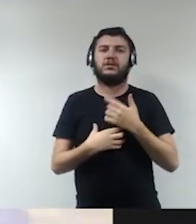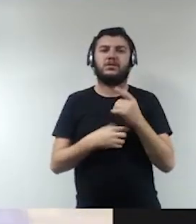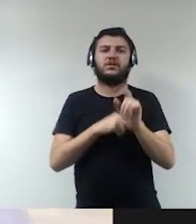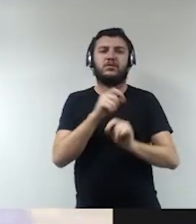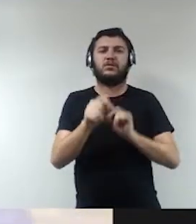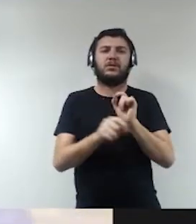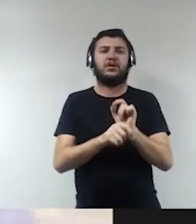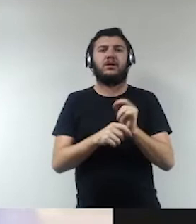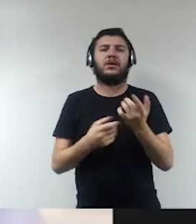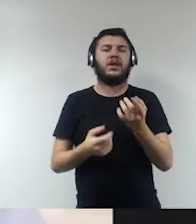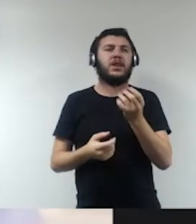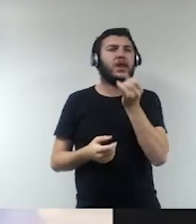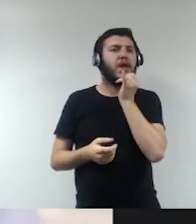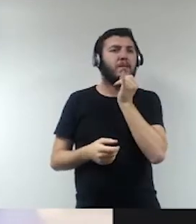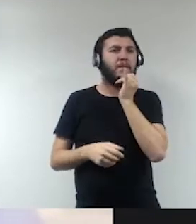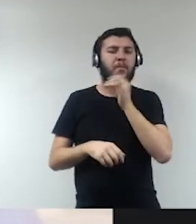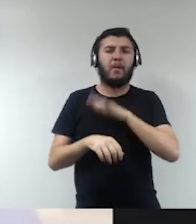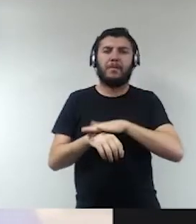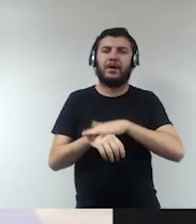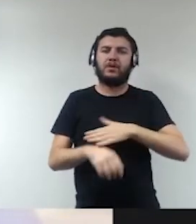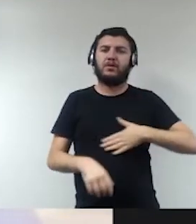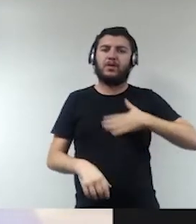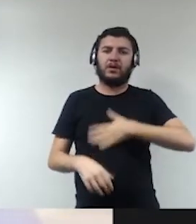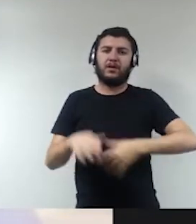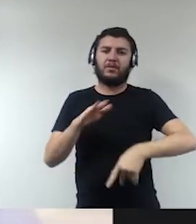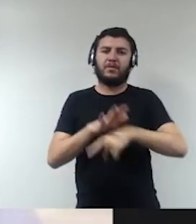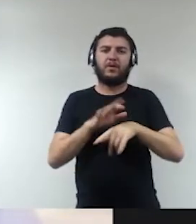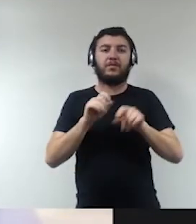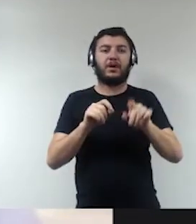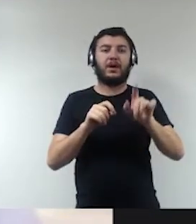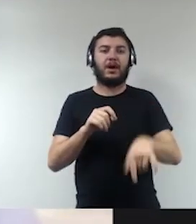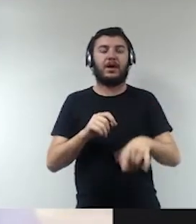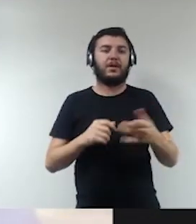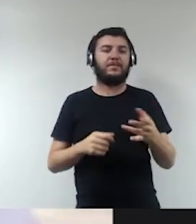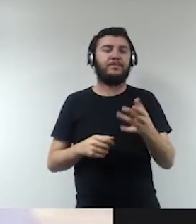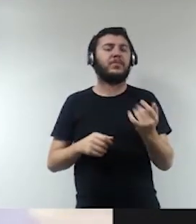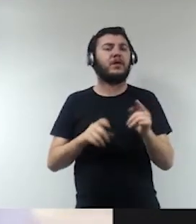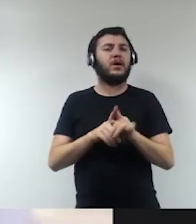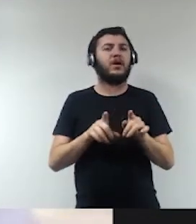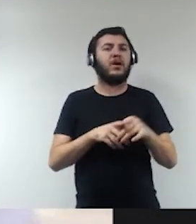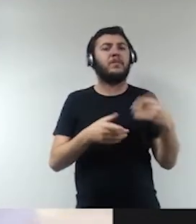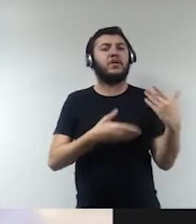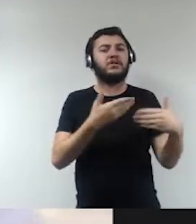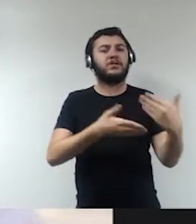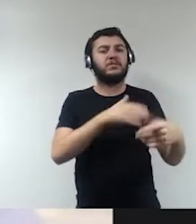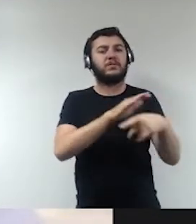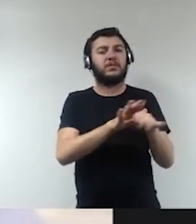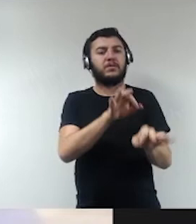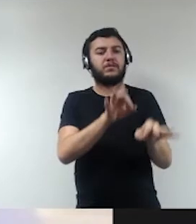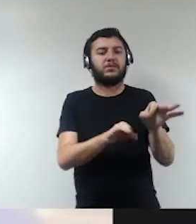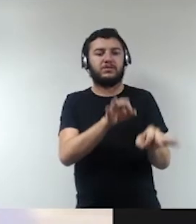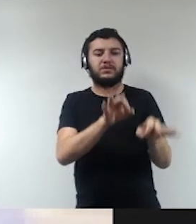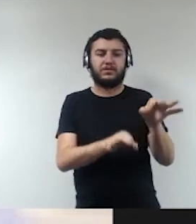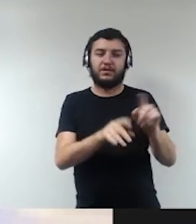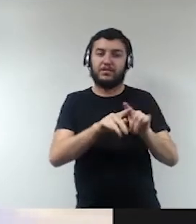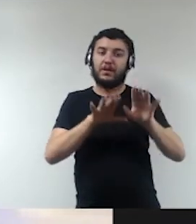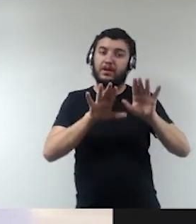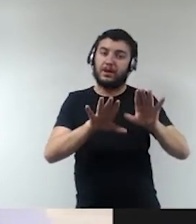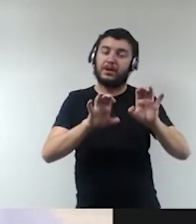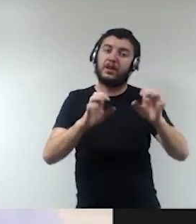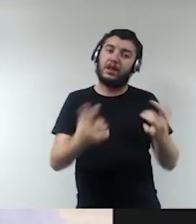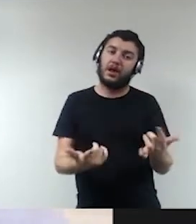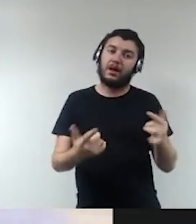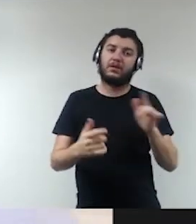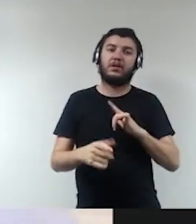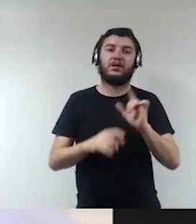uma recuperanda é ver o procedimento recebido pelo juízo e deferido o processamento, de sorte que ele obtenha lá